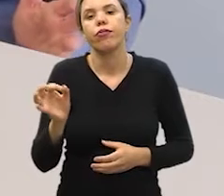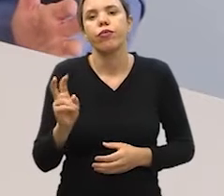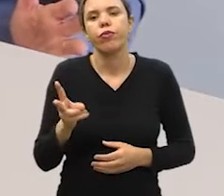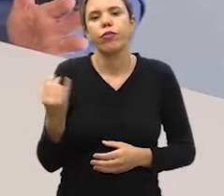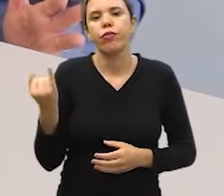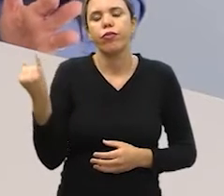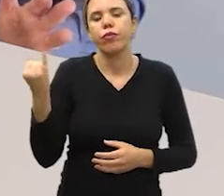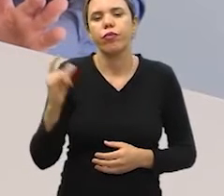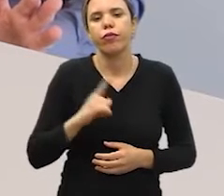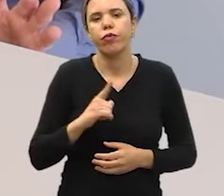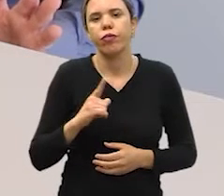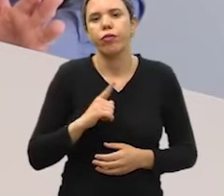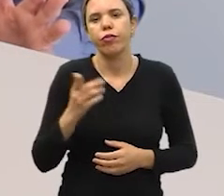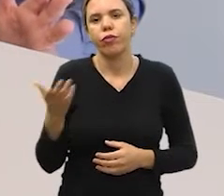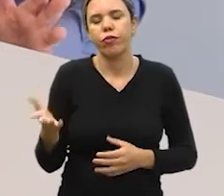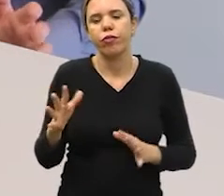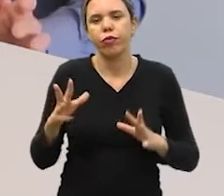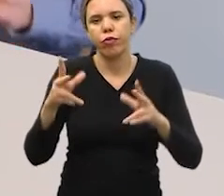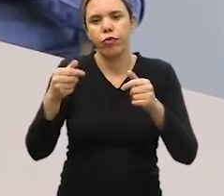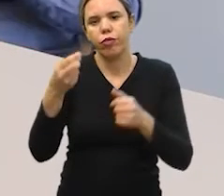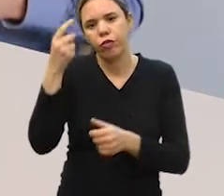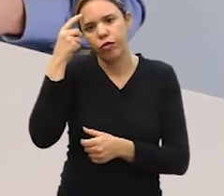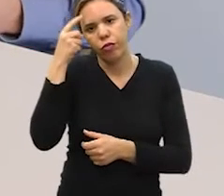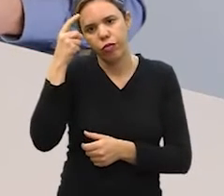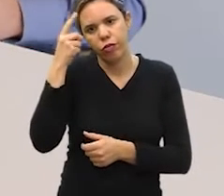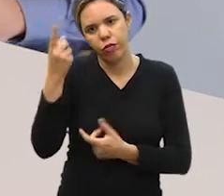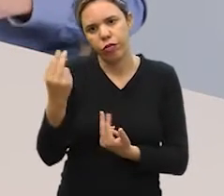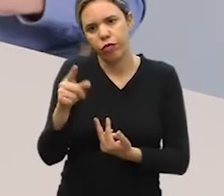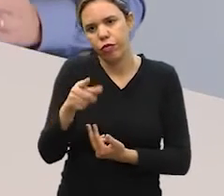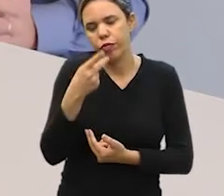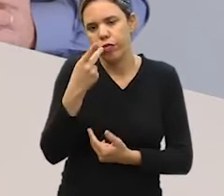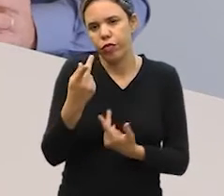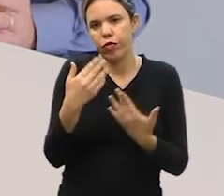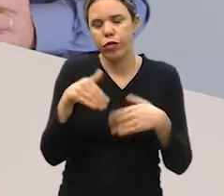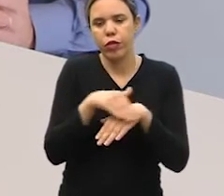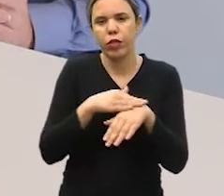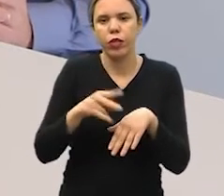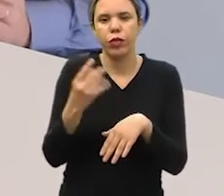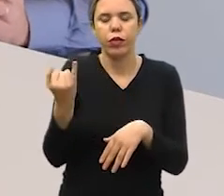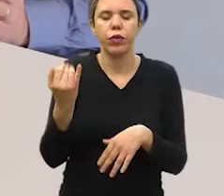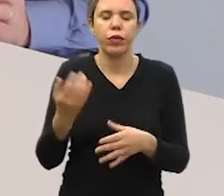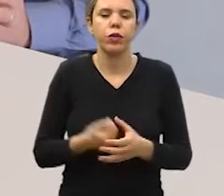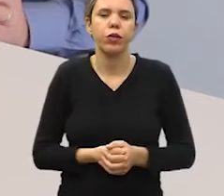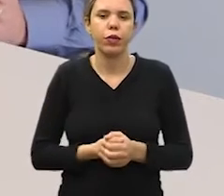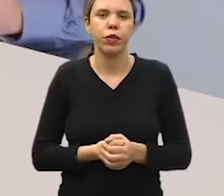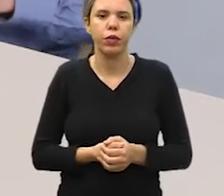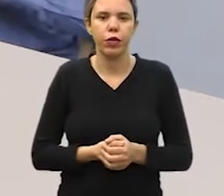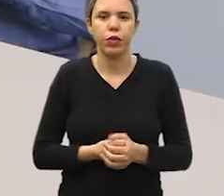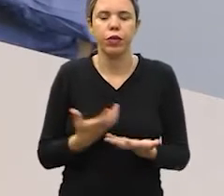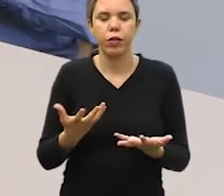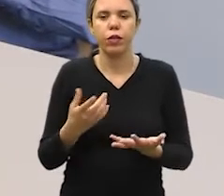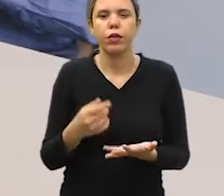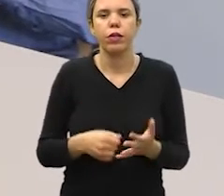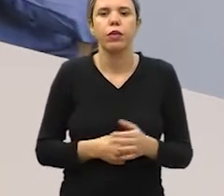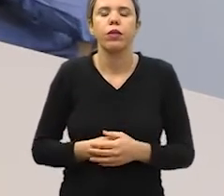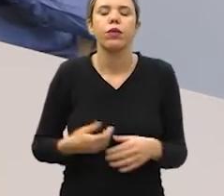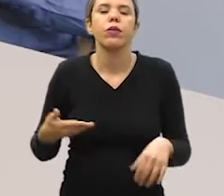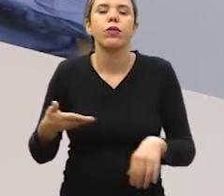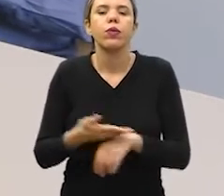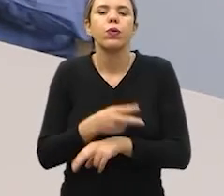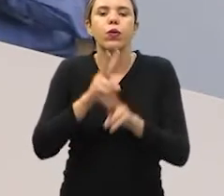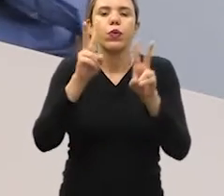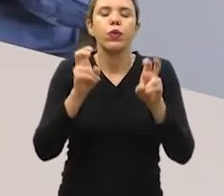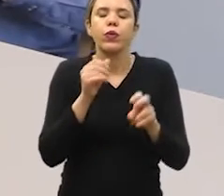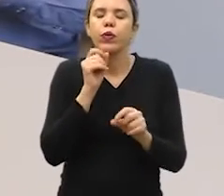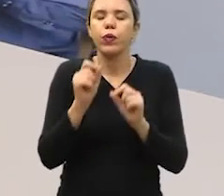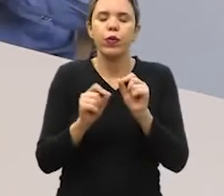É sempre importante a gente ter tudo isso em mente. Como você está dizendo, conversa sempre é importante. E eu quero também entrar